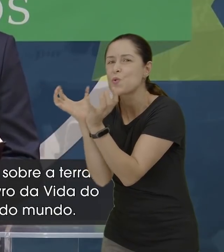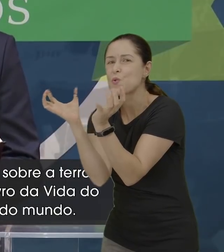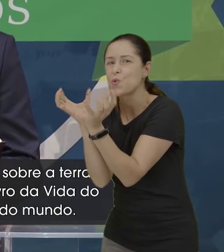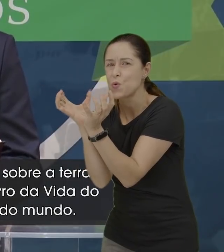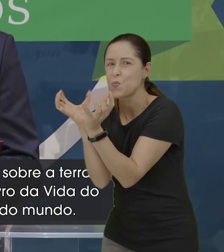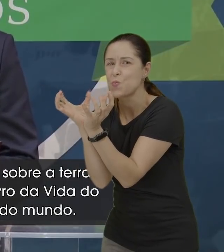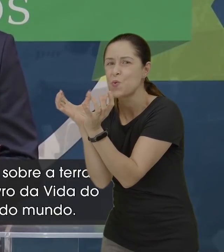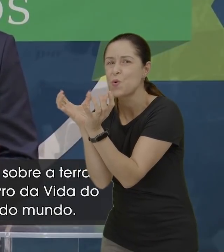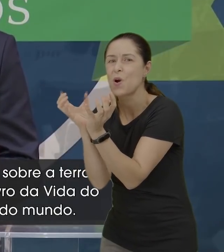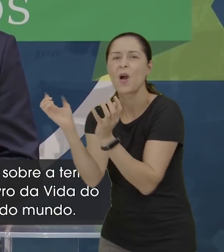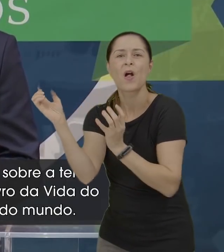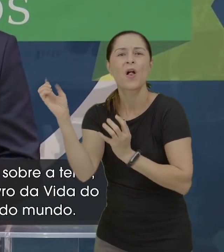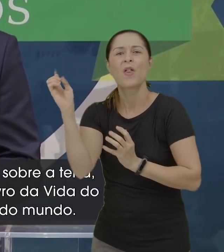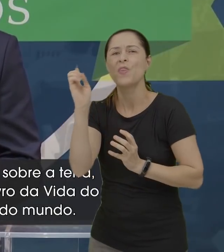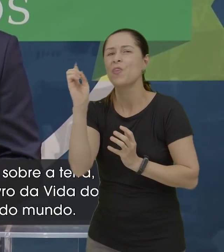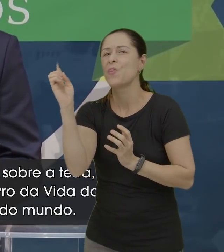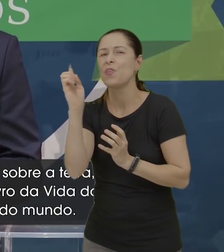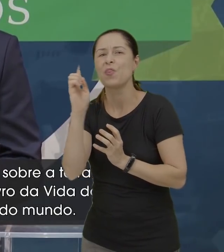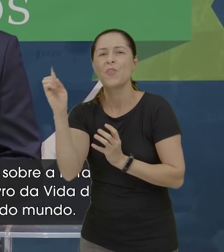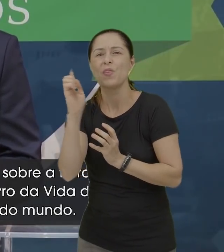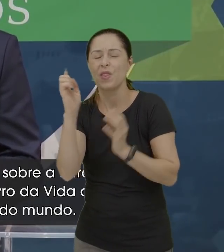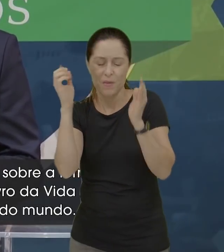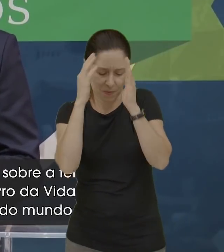surgir. Quem são esses?